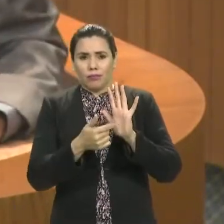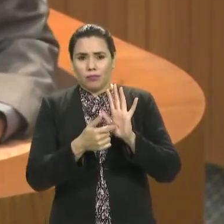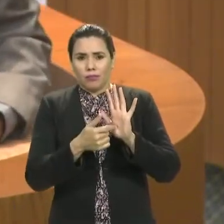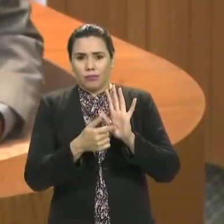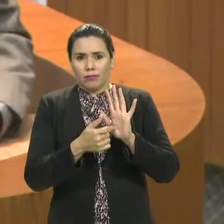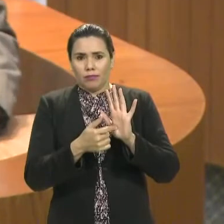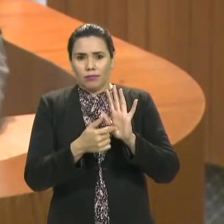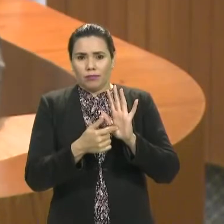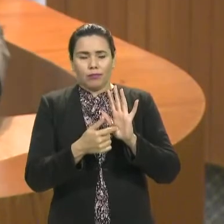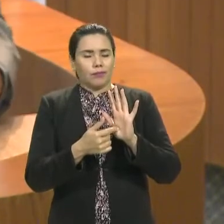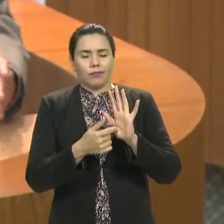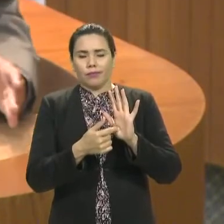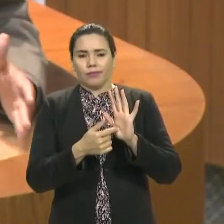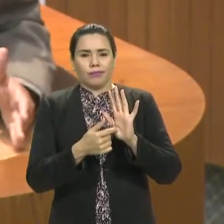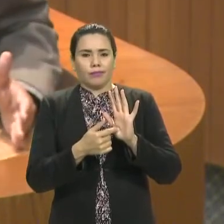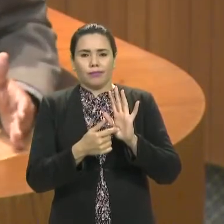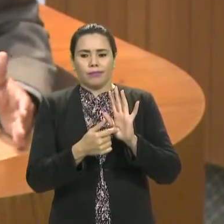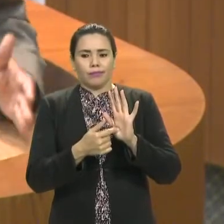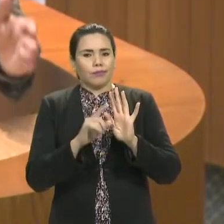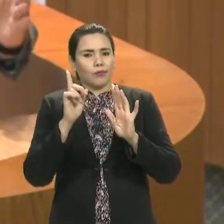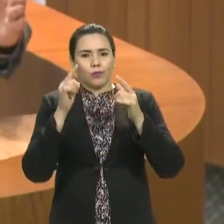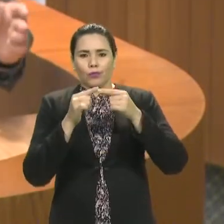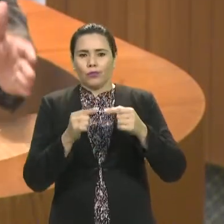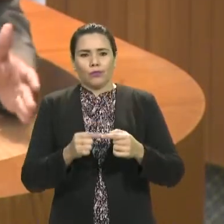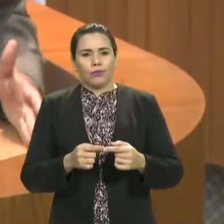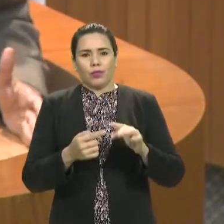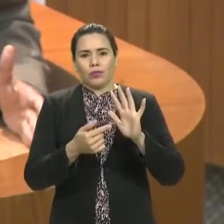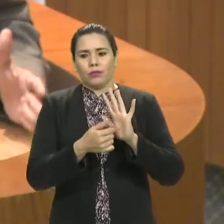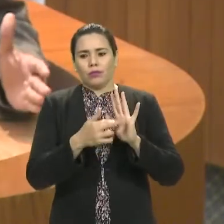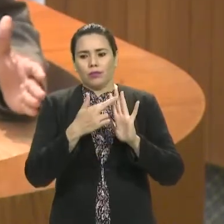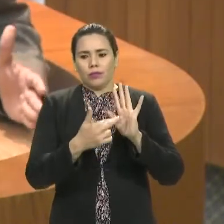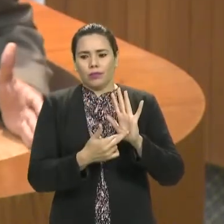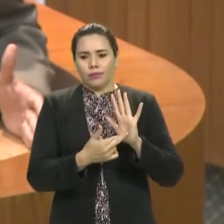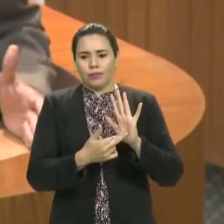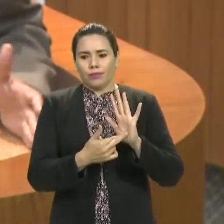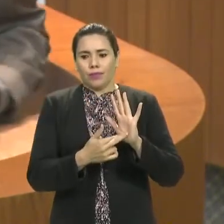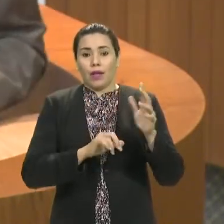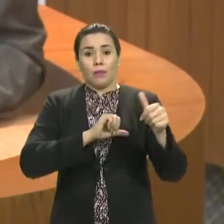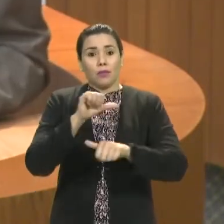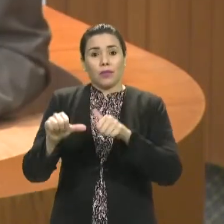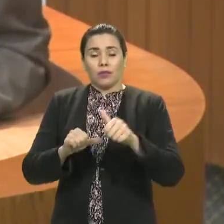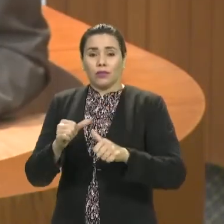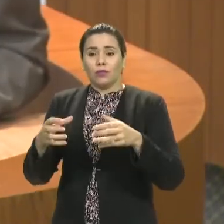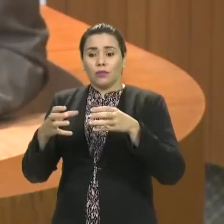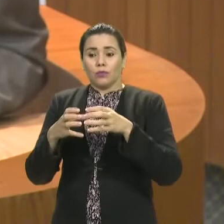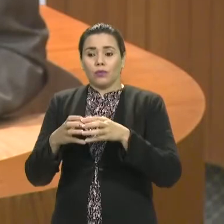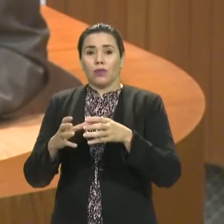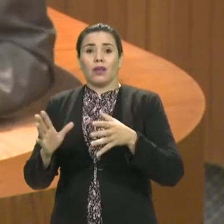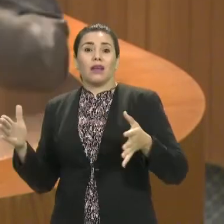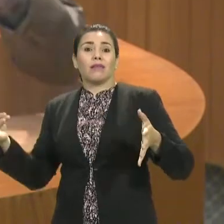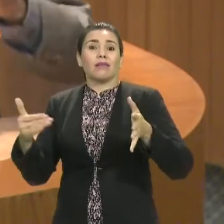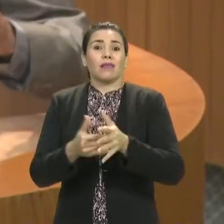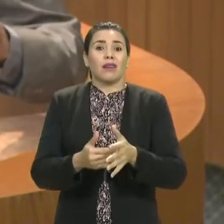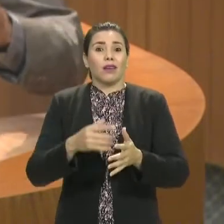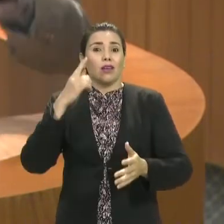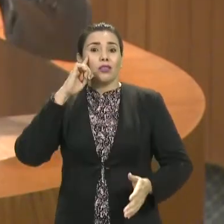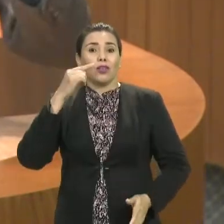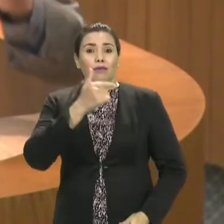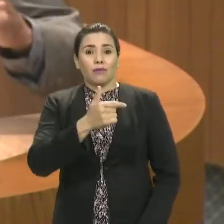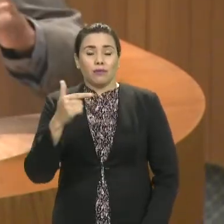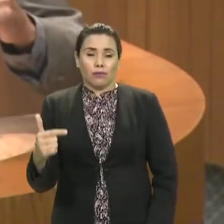alteração do bloco era para se dar até dia 22 de dezembro, para